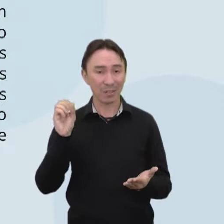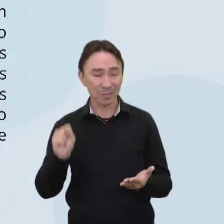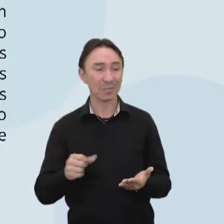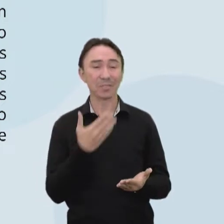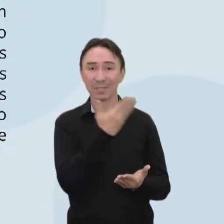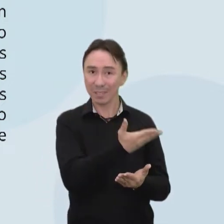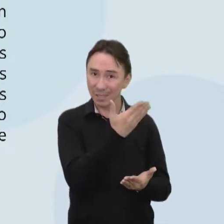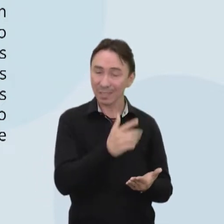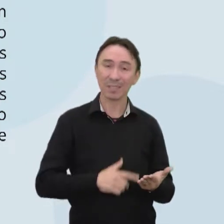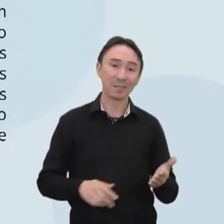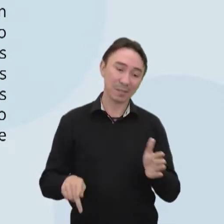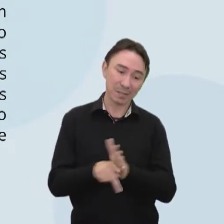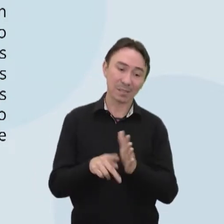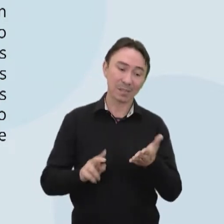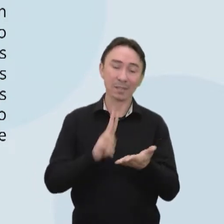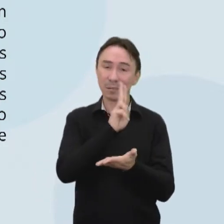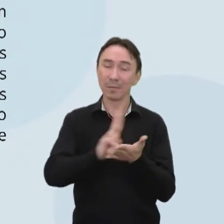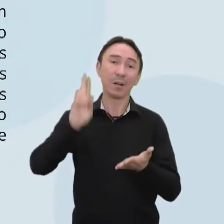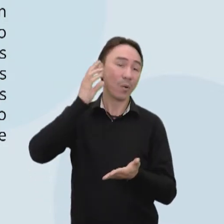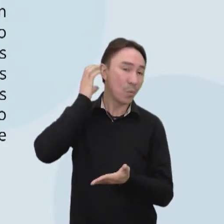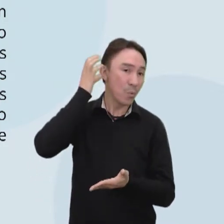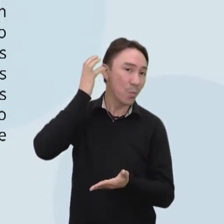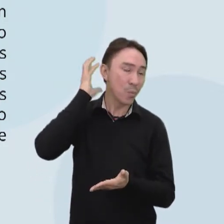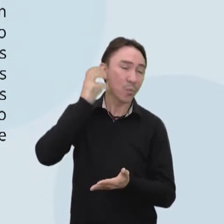USP, conversou comigo, Márcia Blasques.